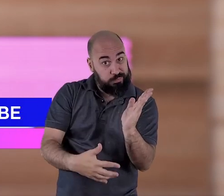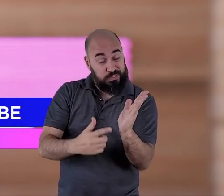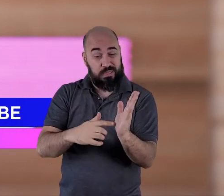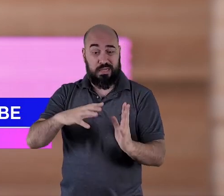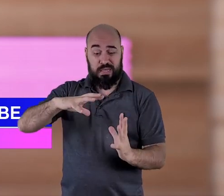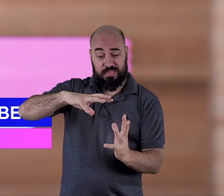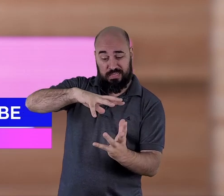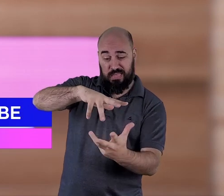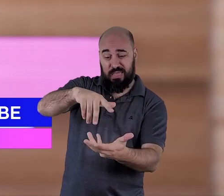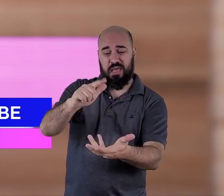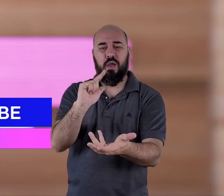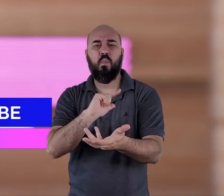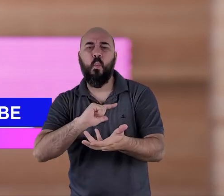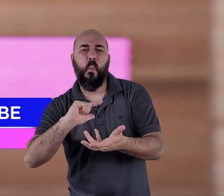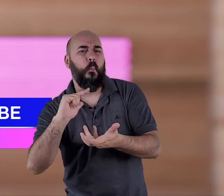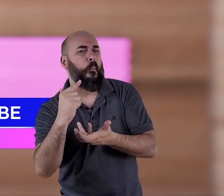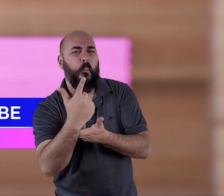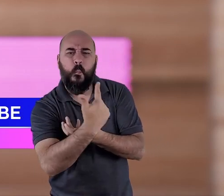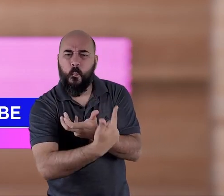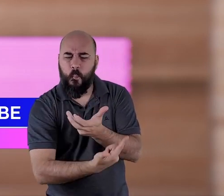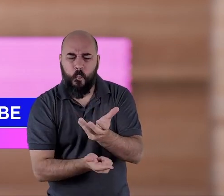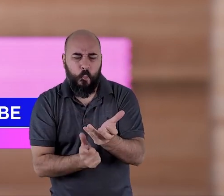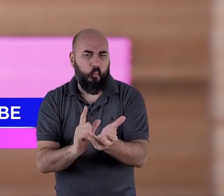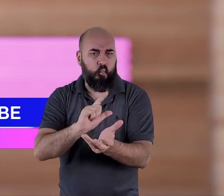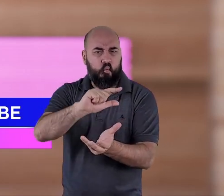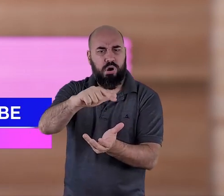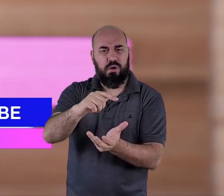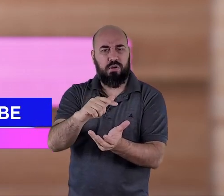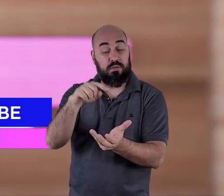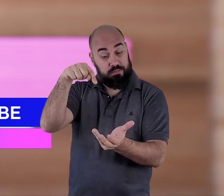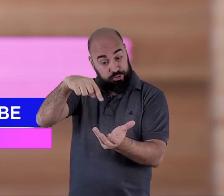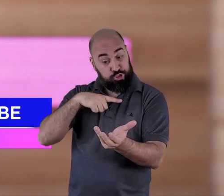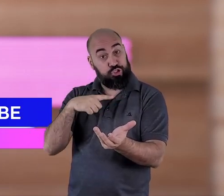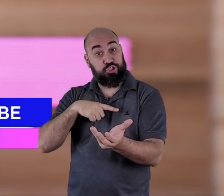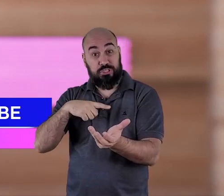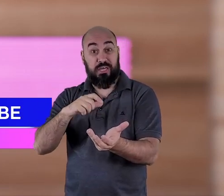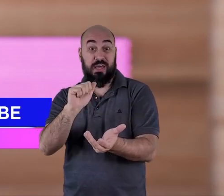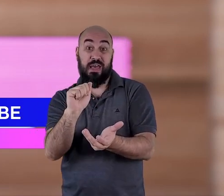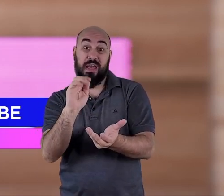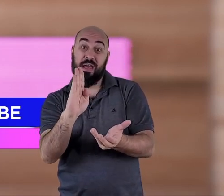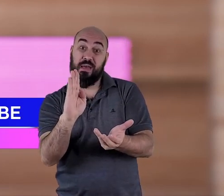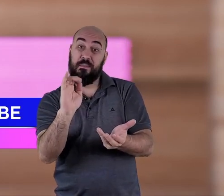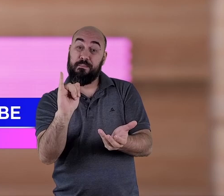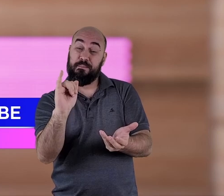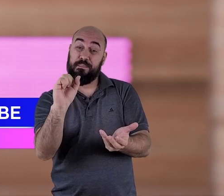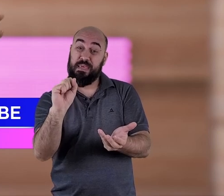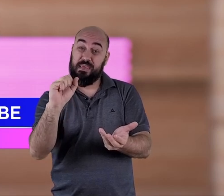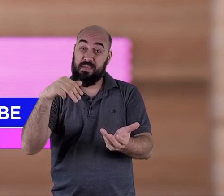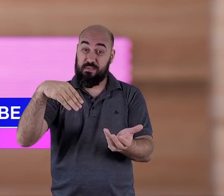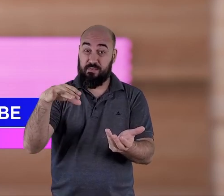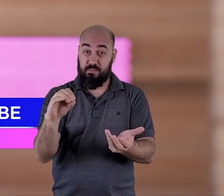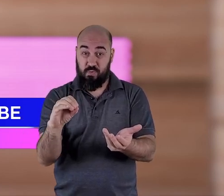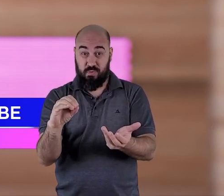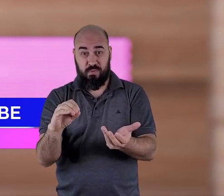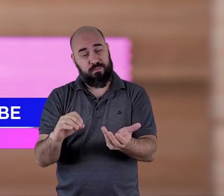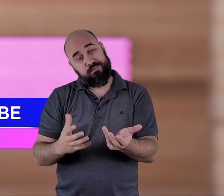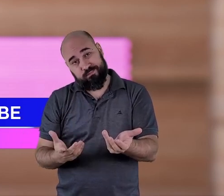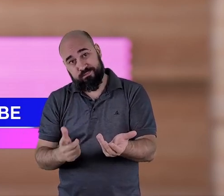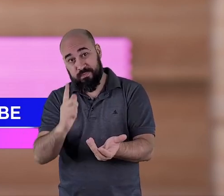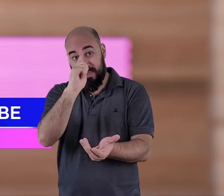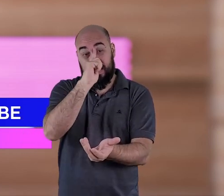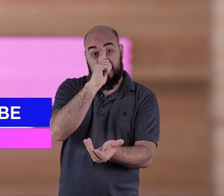abismo. Quando o Antigo Testamento foi traduzido para o grego, a palavra abussos